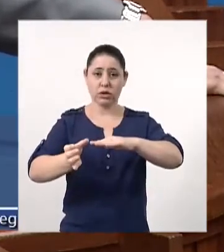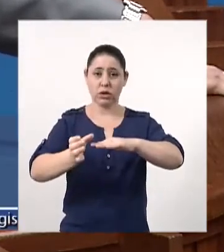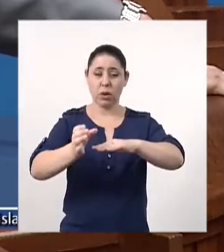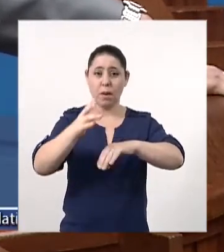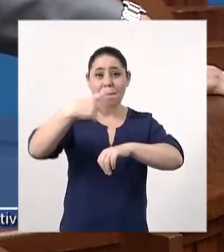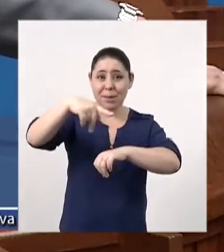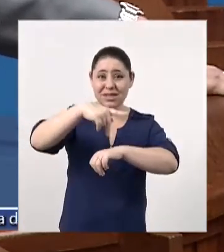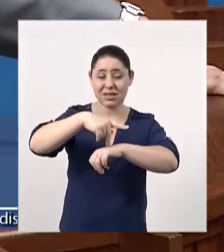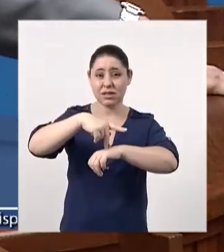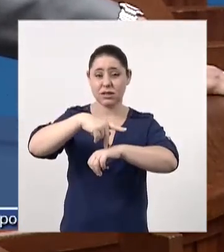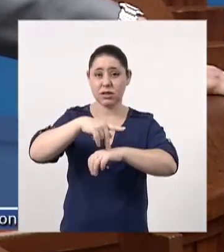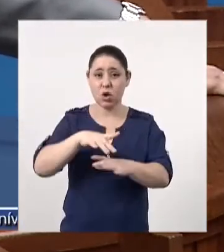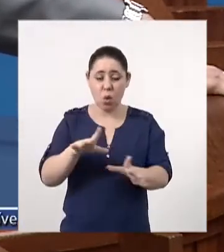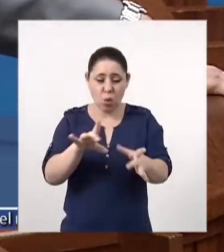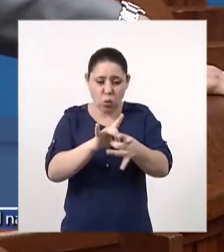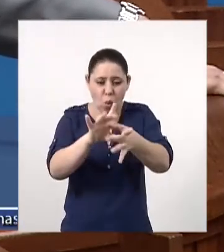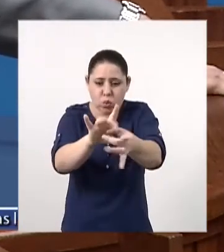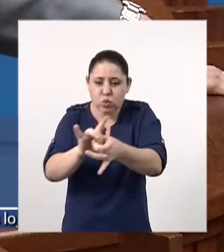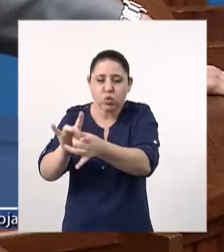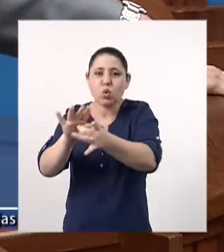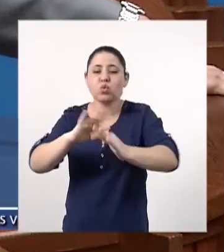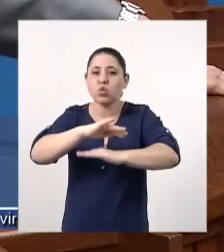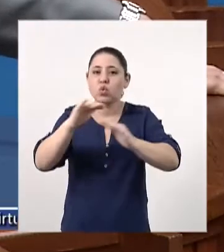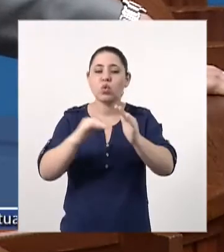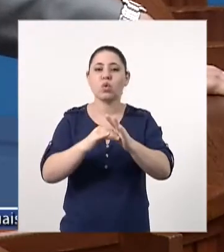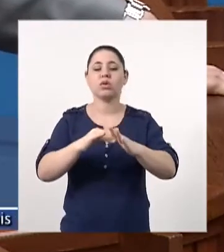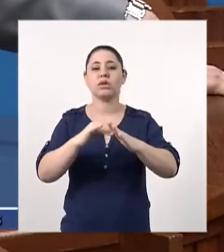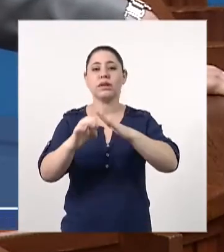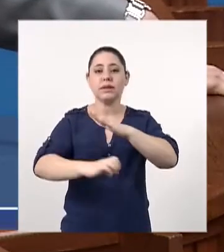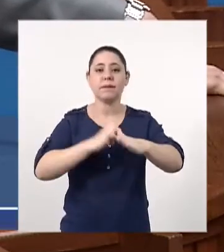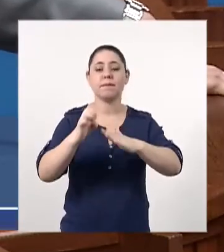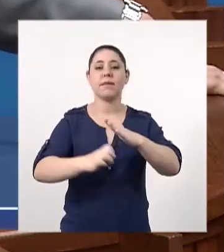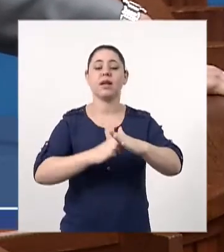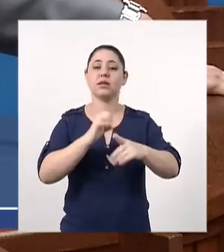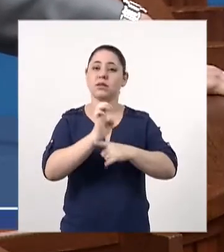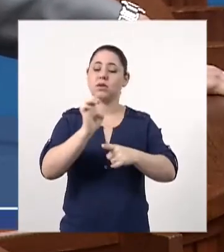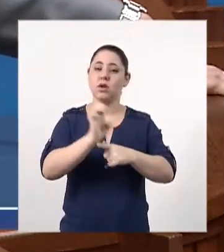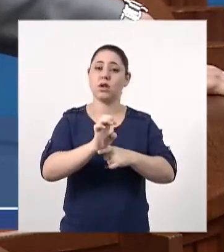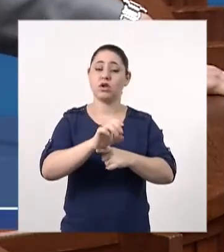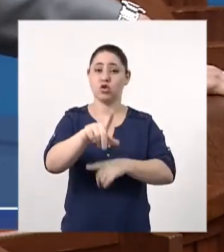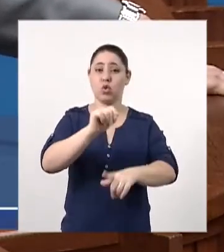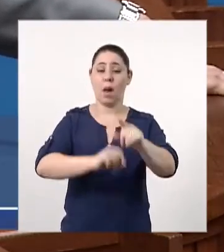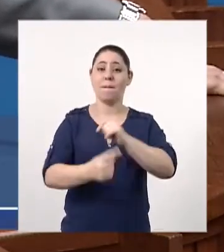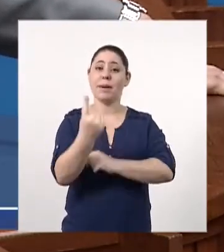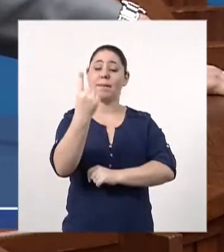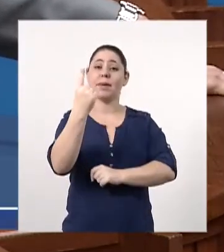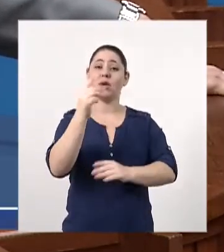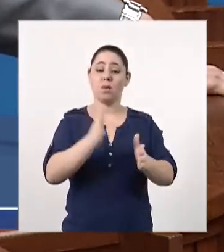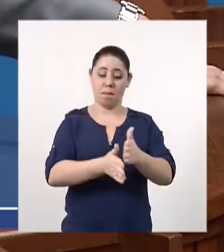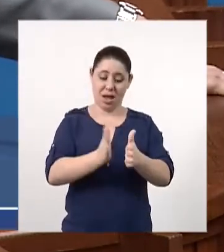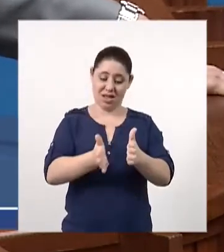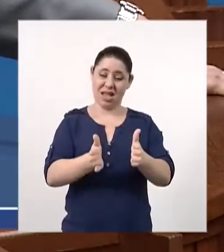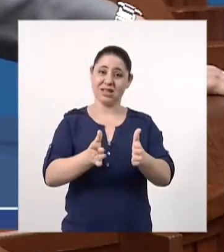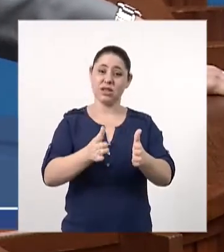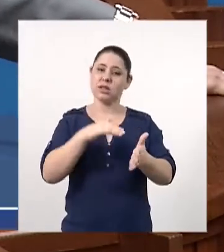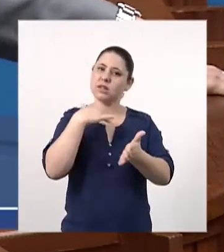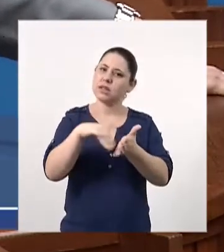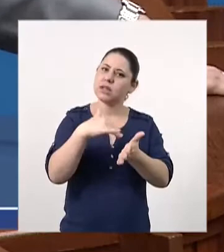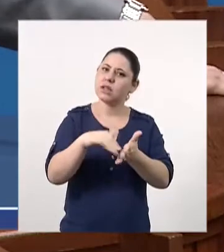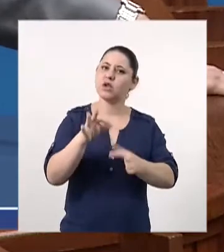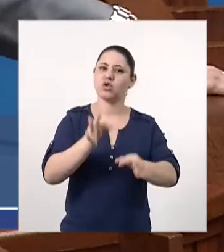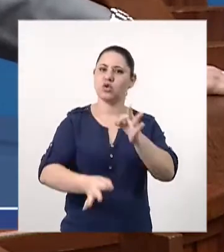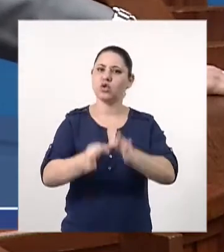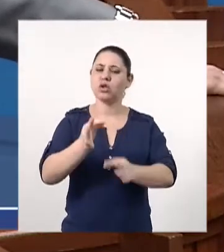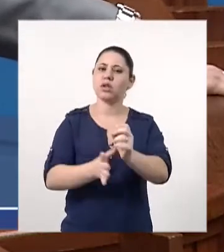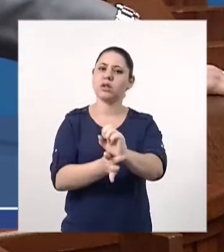reúne todas as companhias estaduais. Eleito para o primeiro mandato, o privilégio de ser secretário de Justiça e